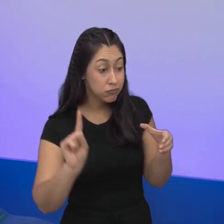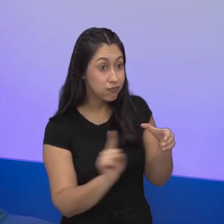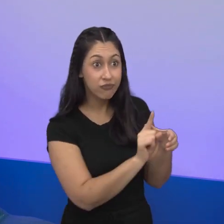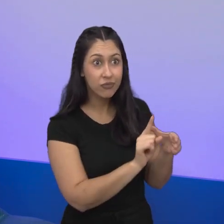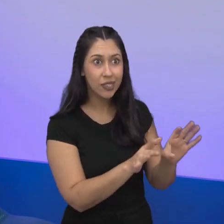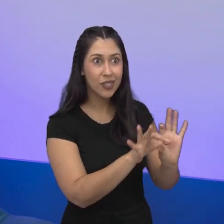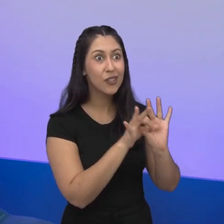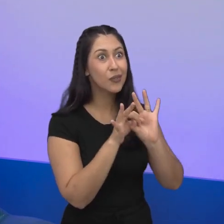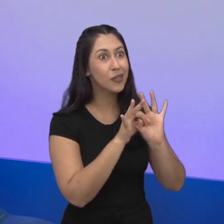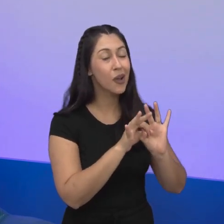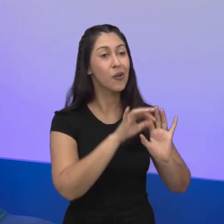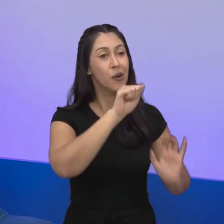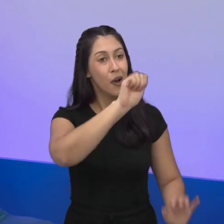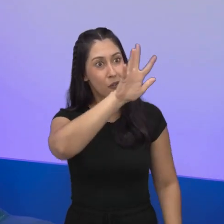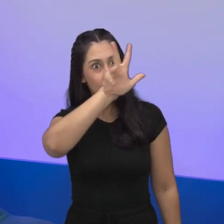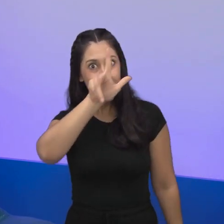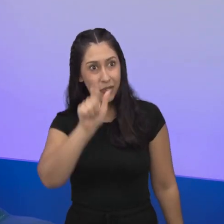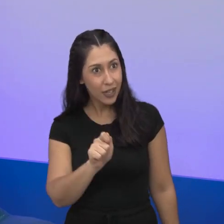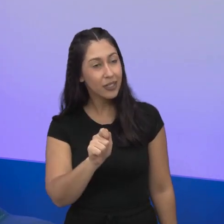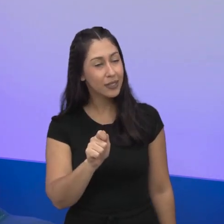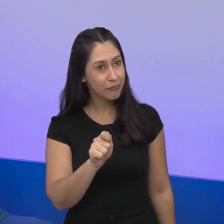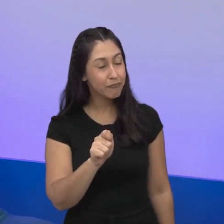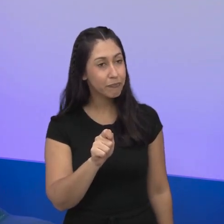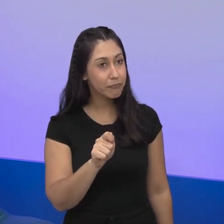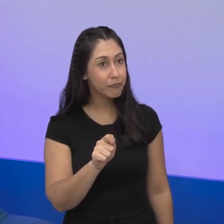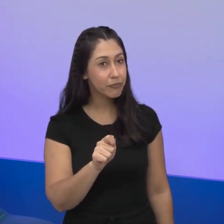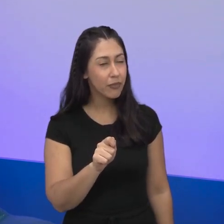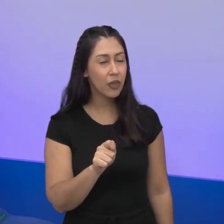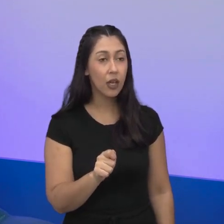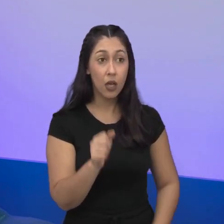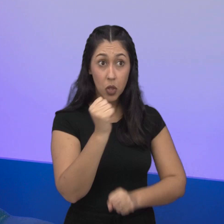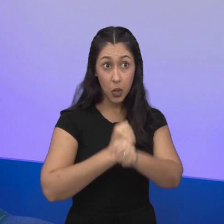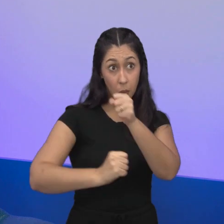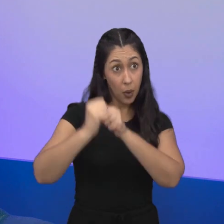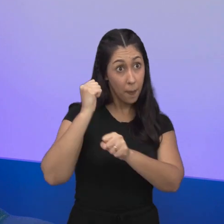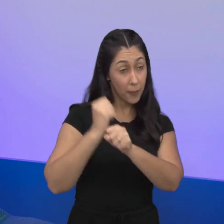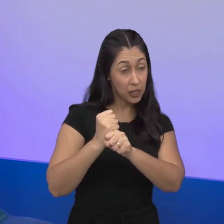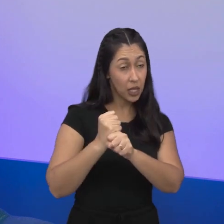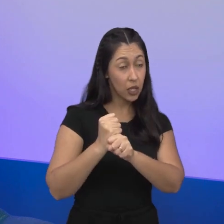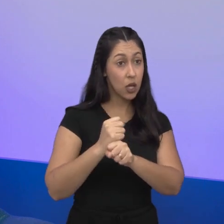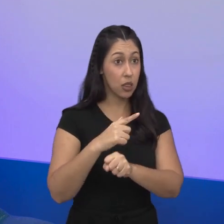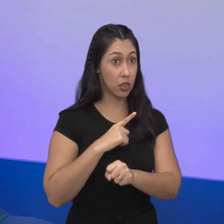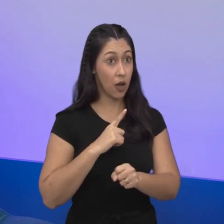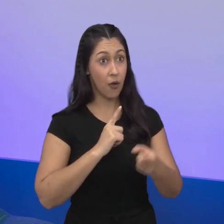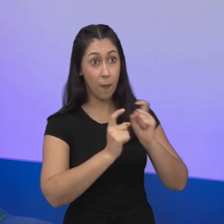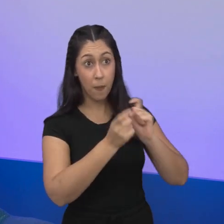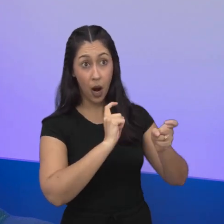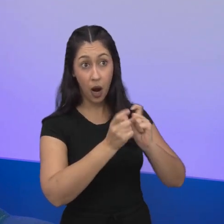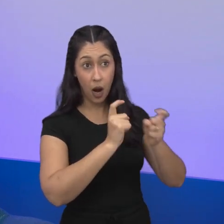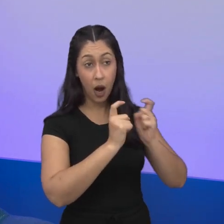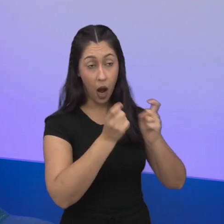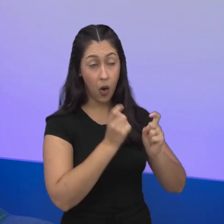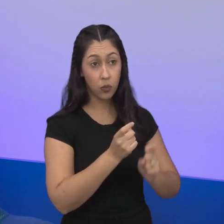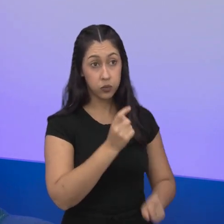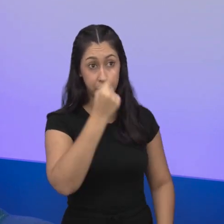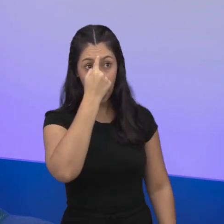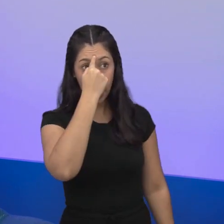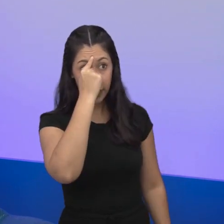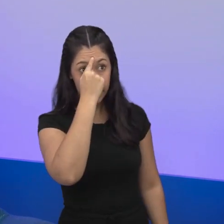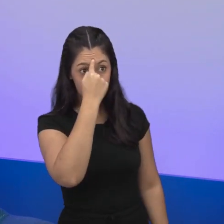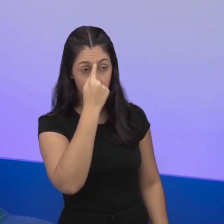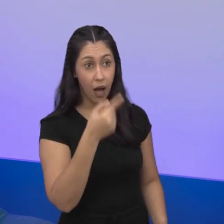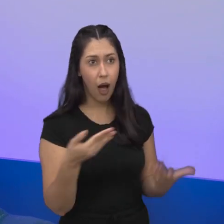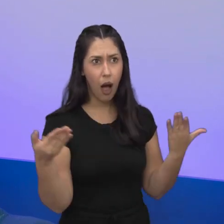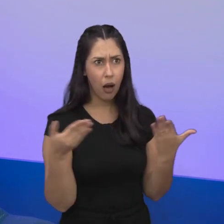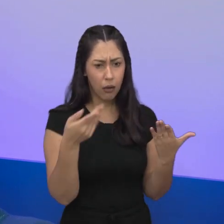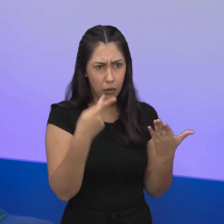União Africana como mais um membro. O ano passado aconteceu a reunião na Índia e agora, sendo no Brasil,